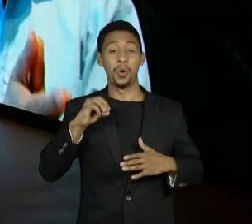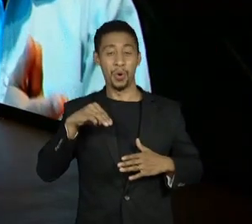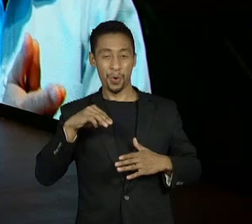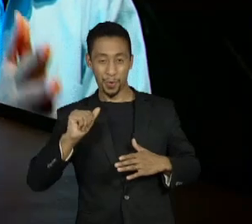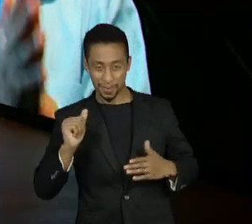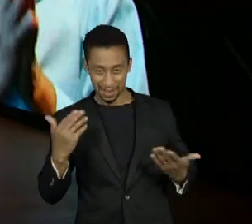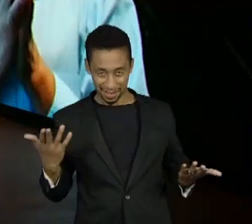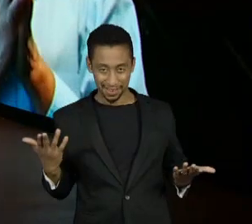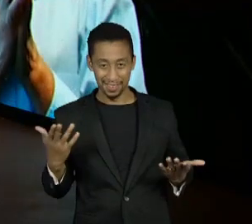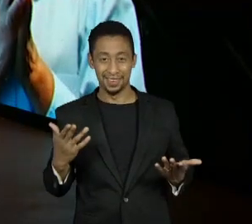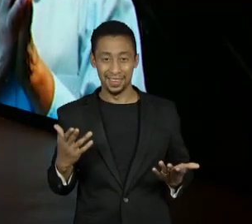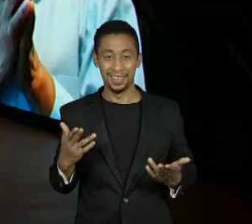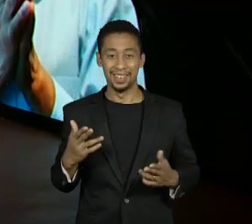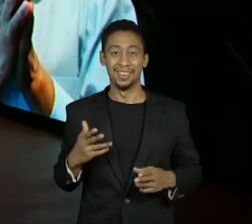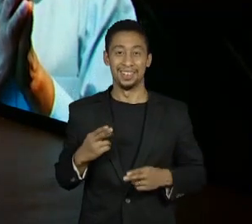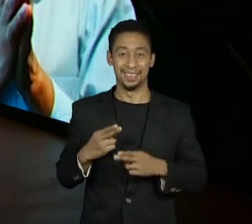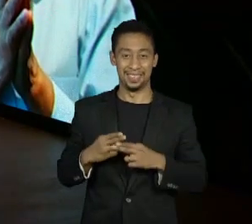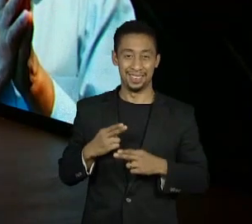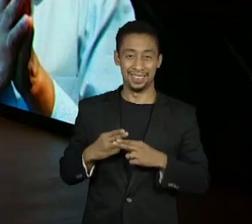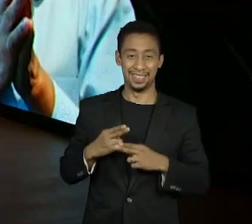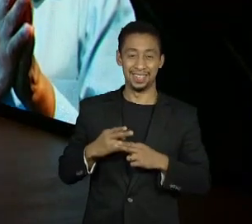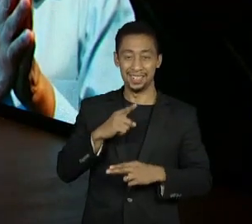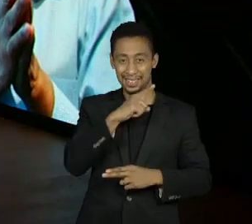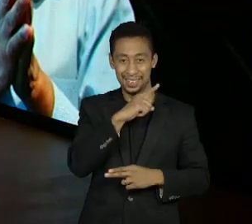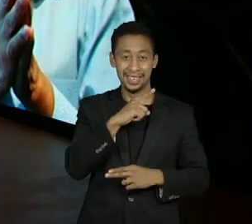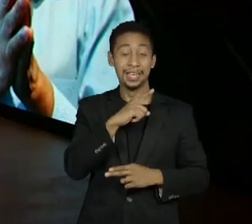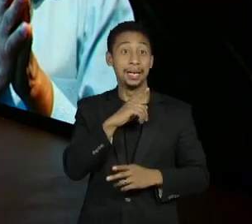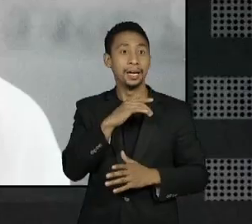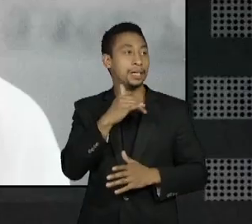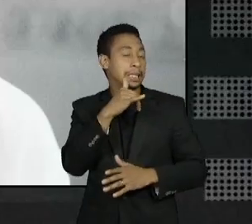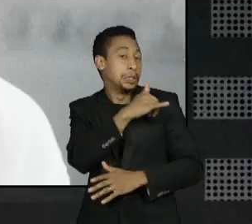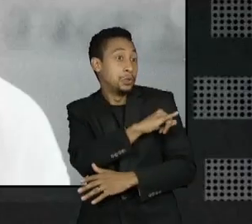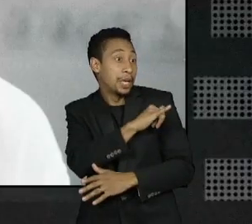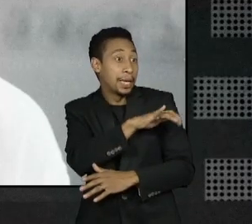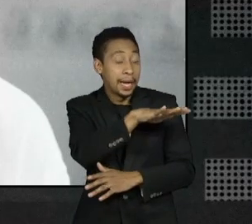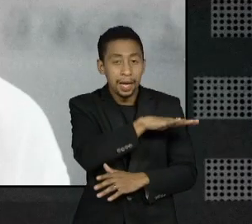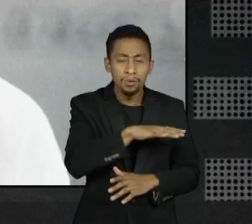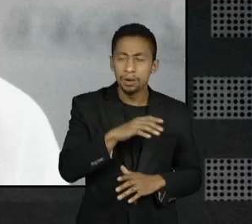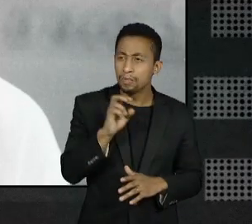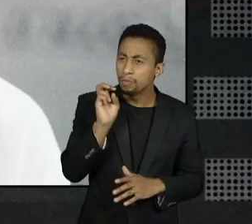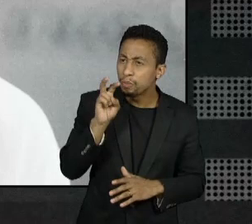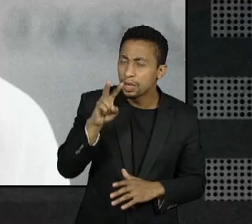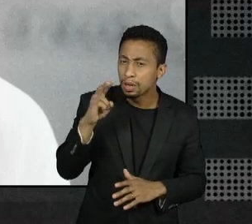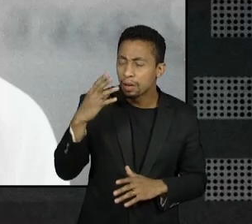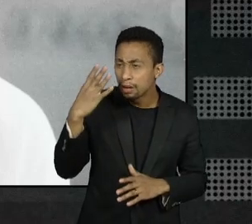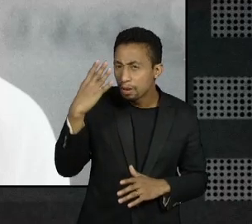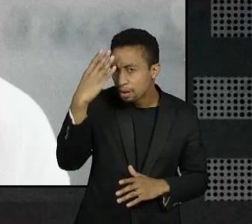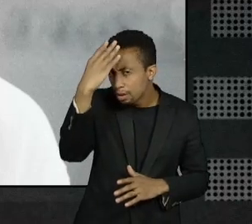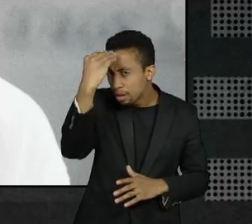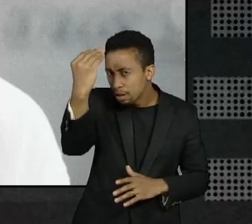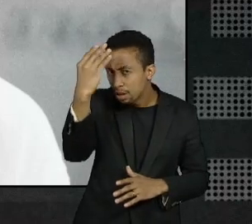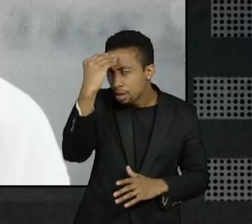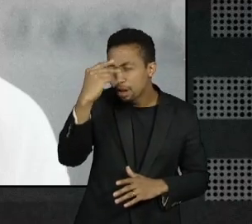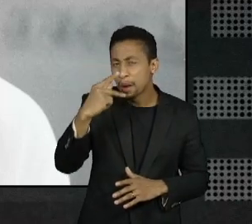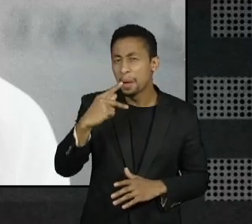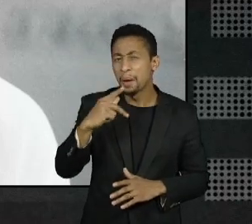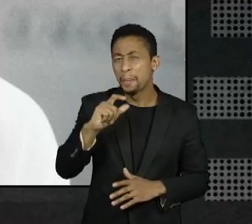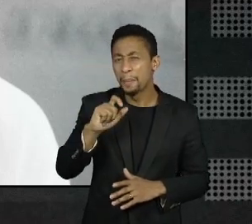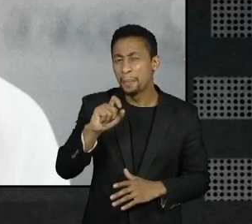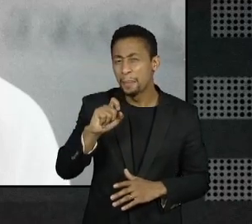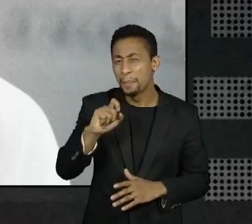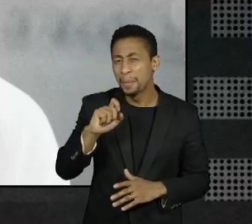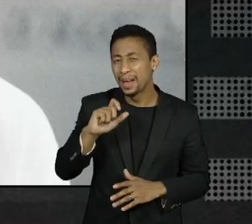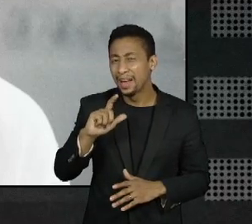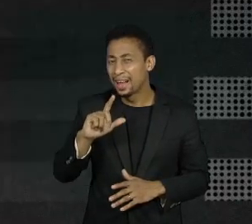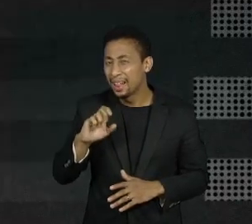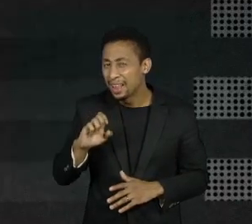estava Pelé. Nossa, Pelé, puxa vida, olha só, tivesse um personagem como o Pelé,